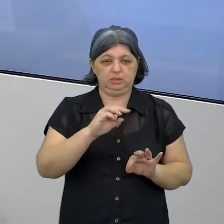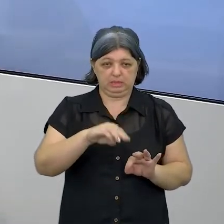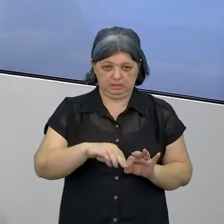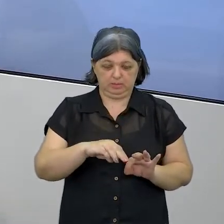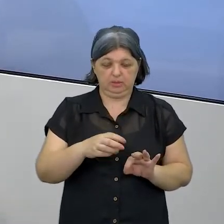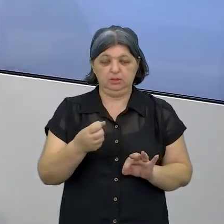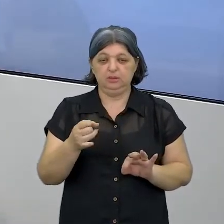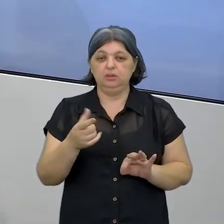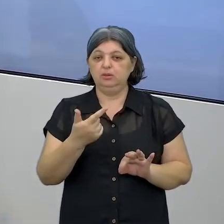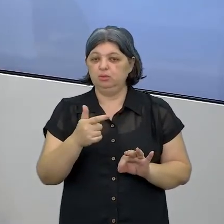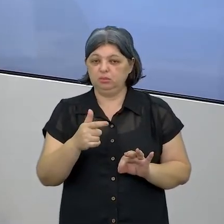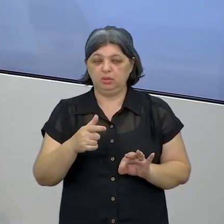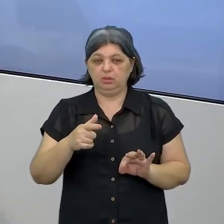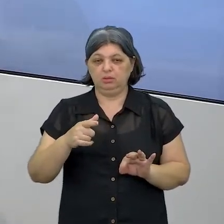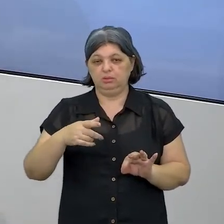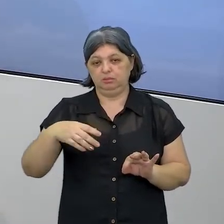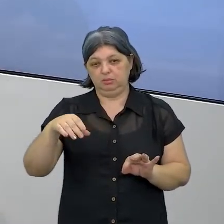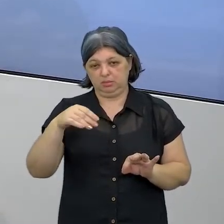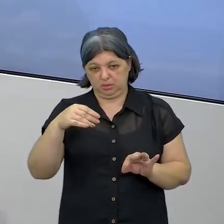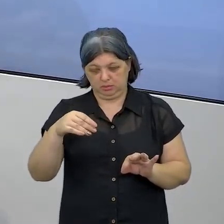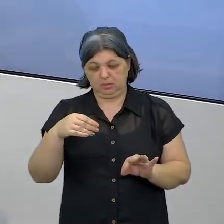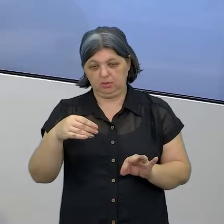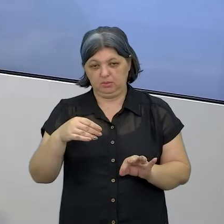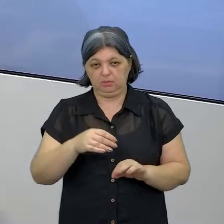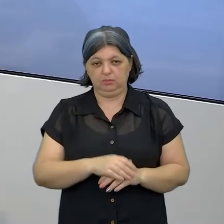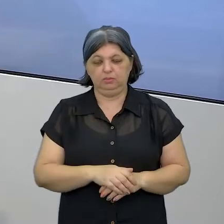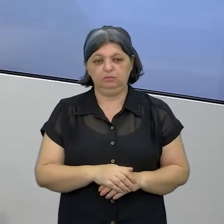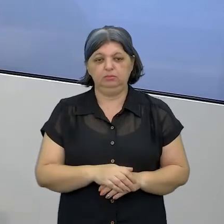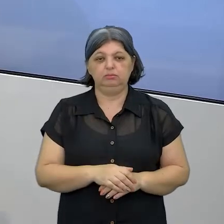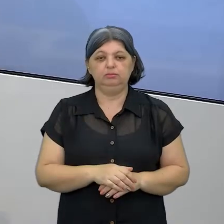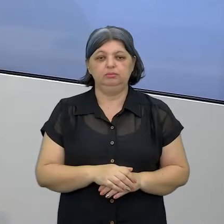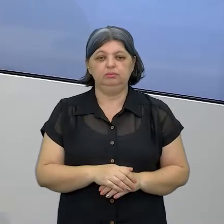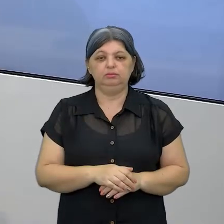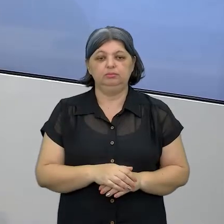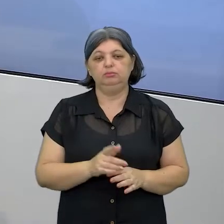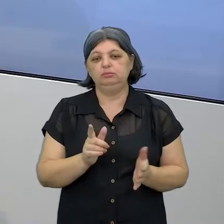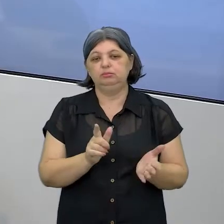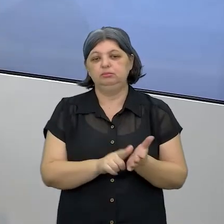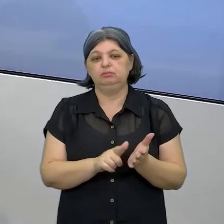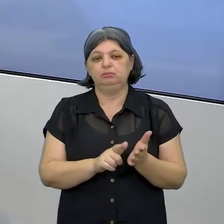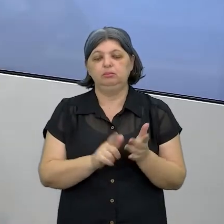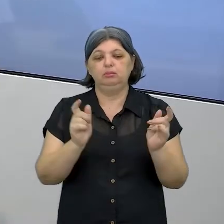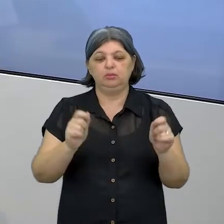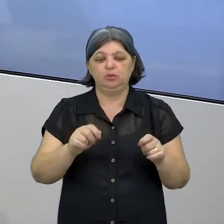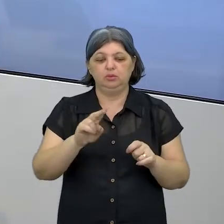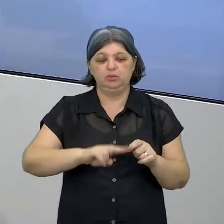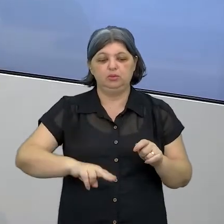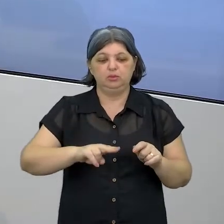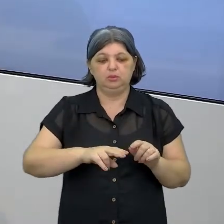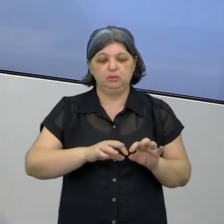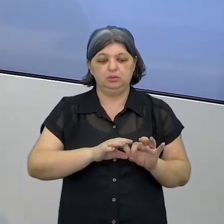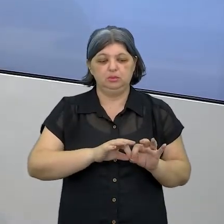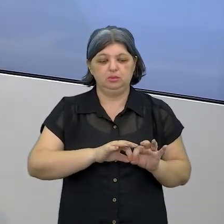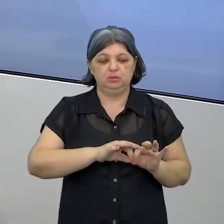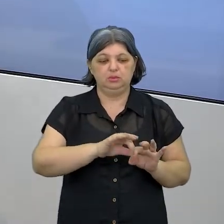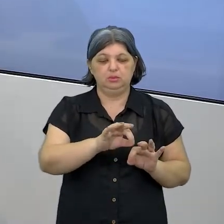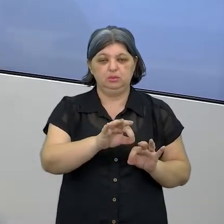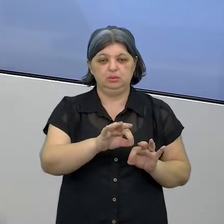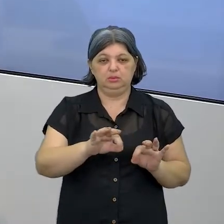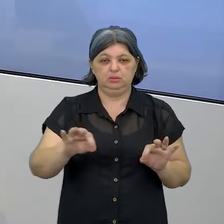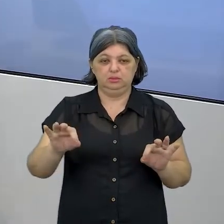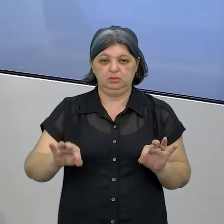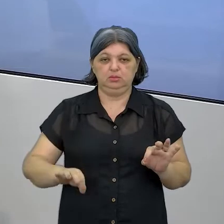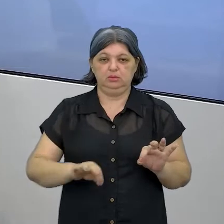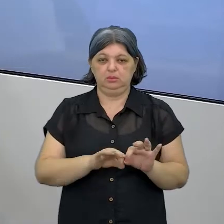não tivesse esse papel, porque é menos usual, você poderia usar o milimetrado. Então, agora esse aqui